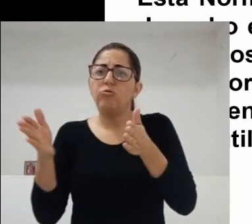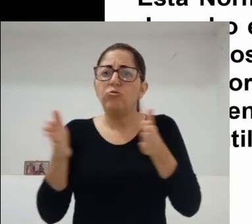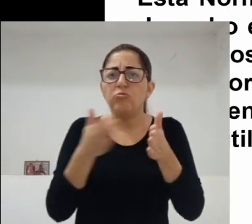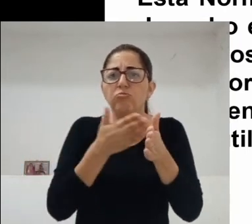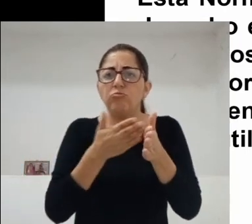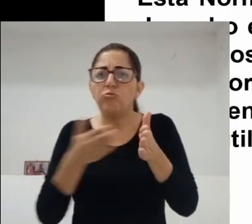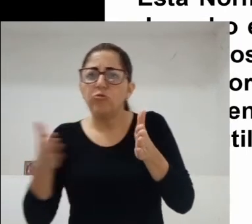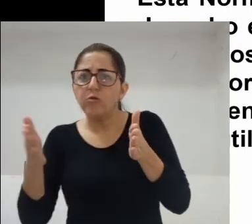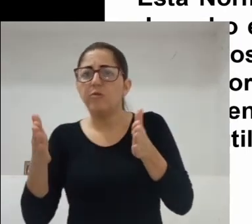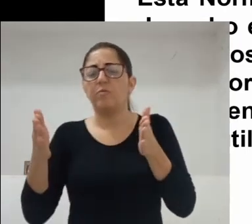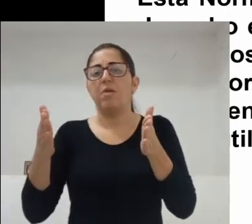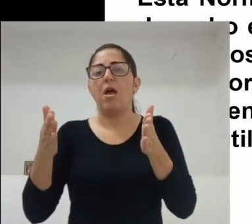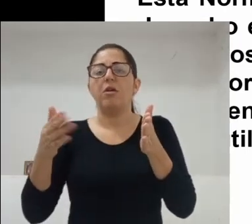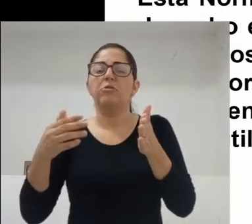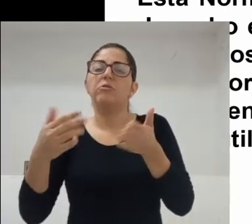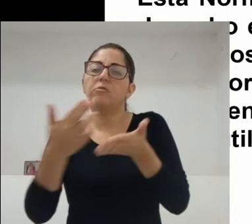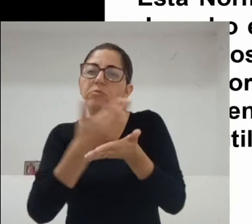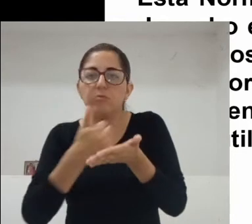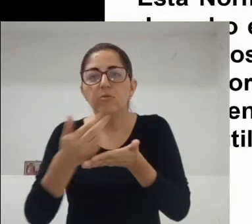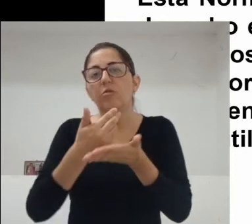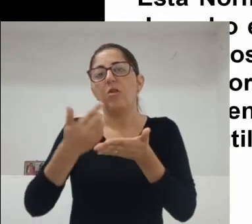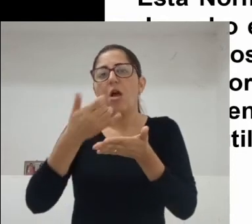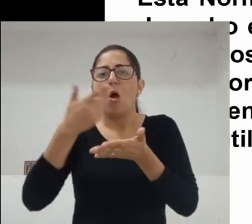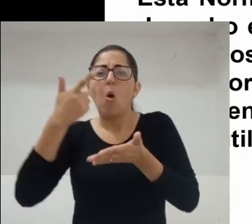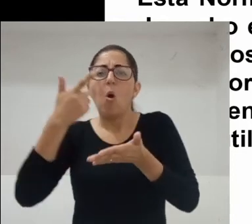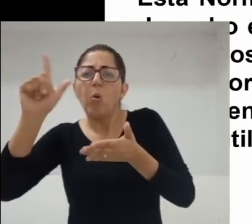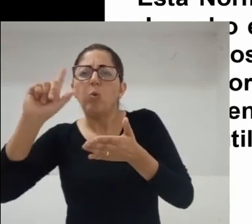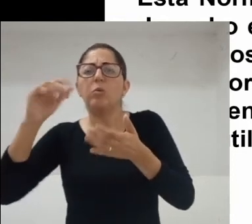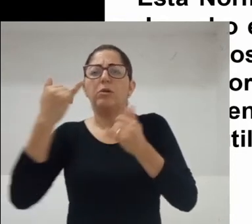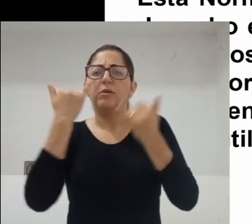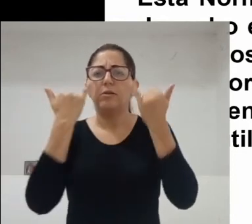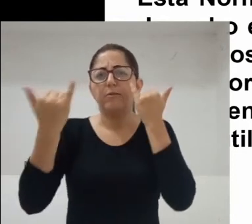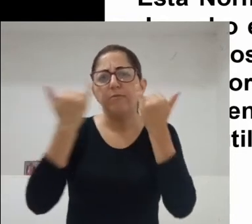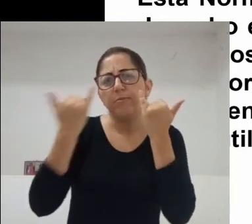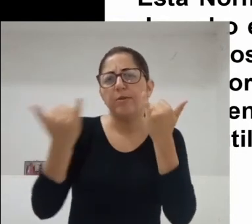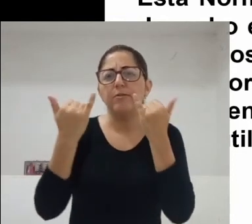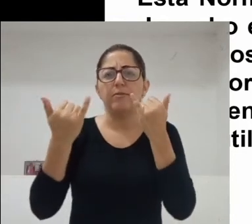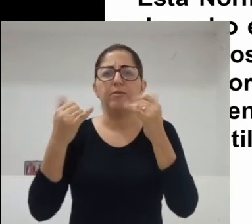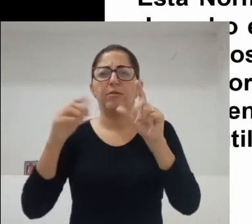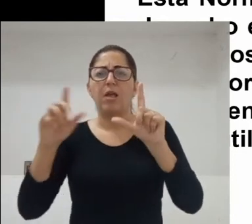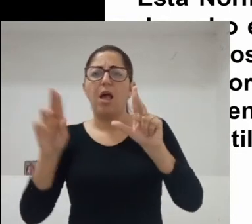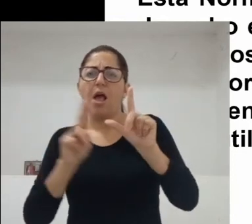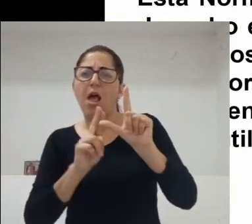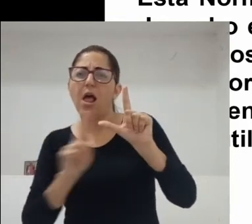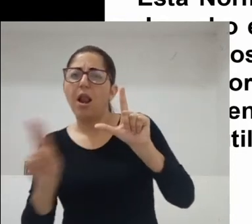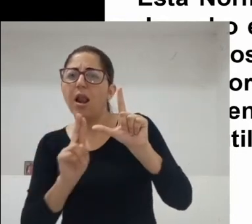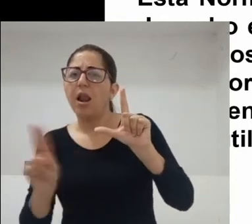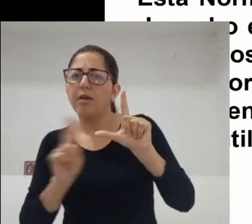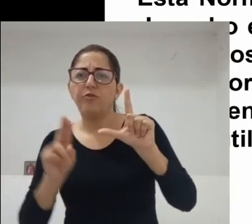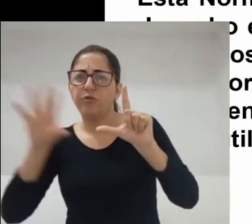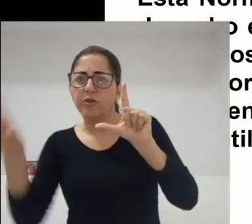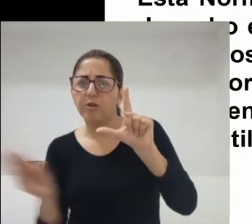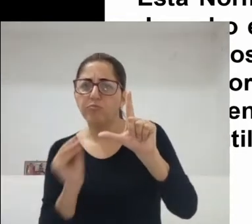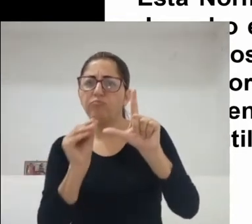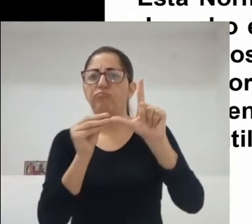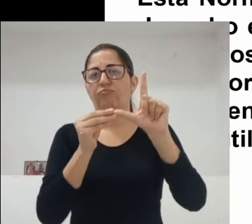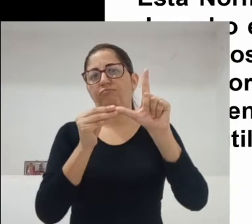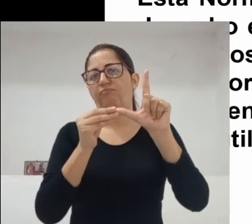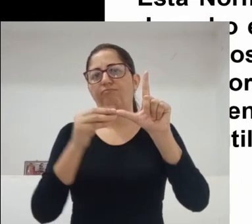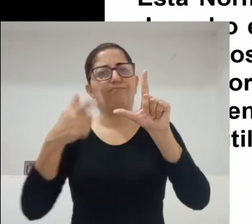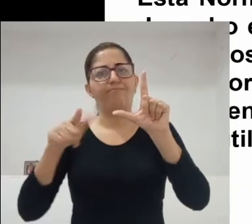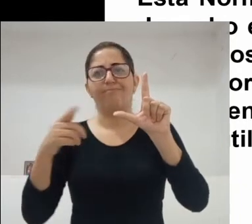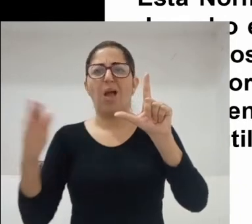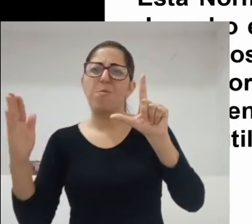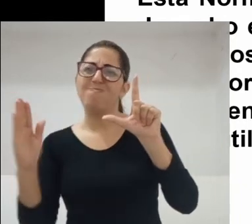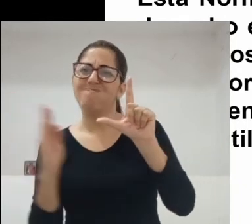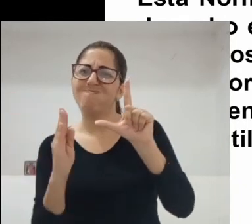são os espaços que são destinados para a legenda, os espaços que são destinados para outras informações, né, que não cabem na legenda,